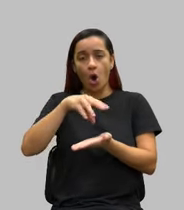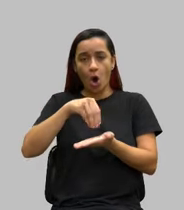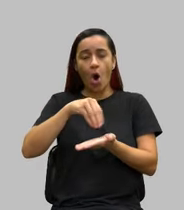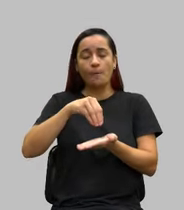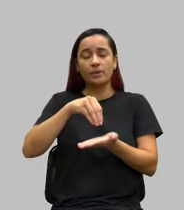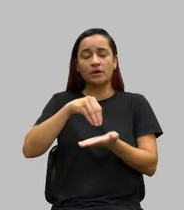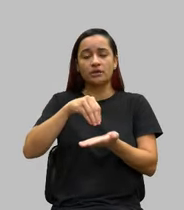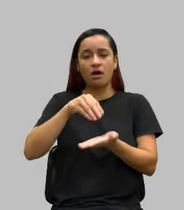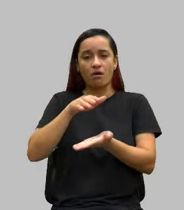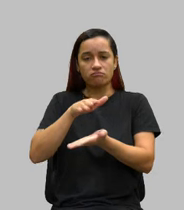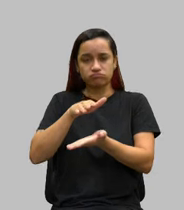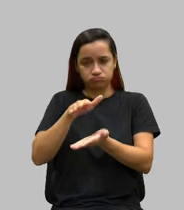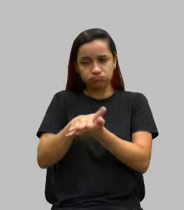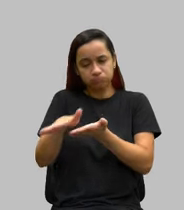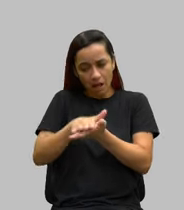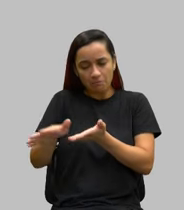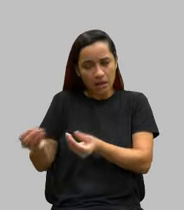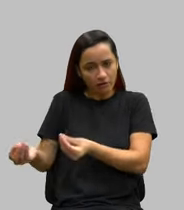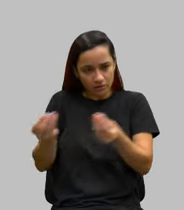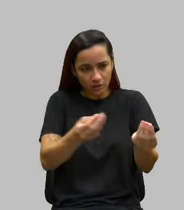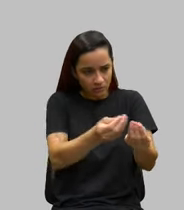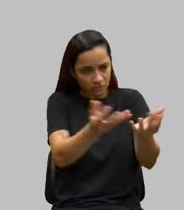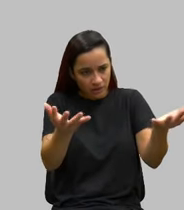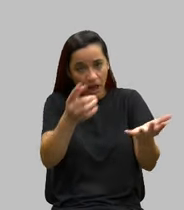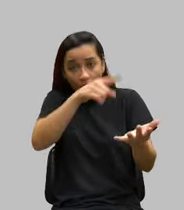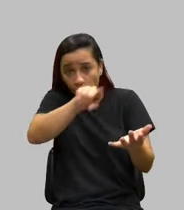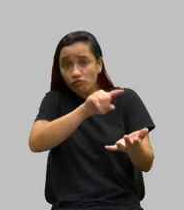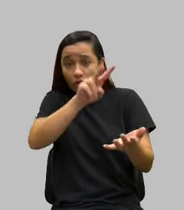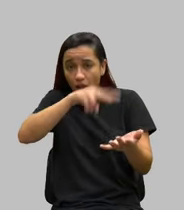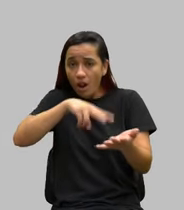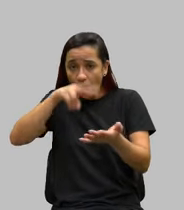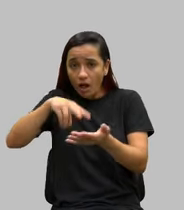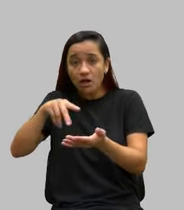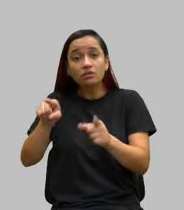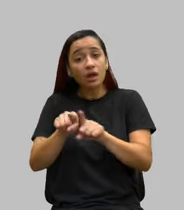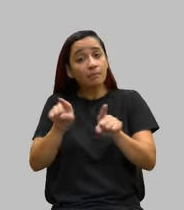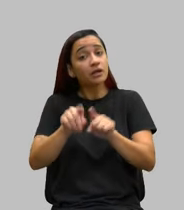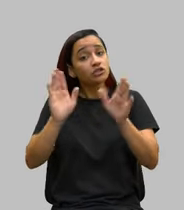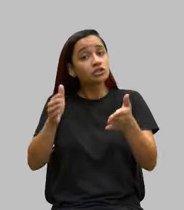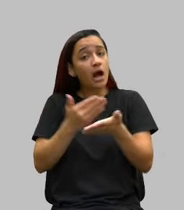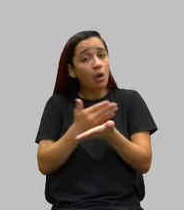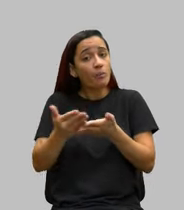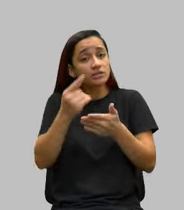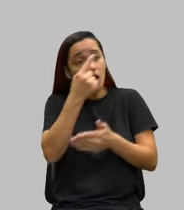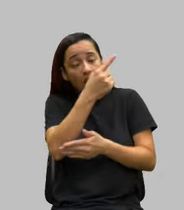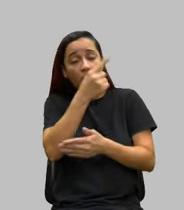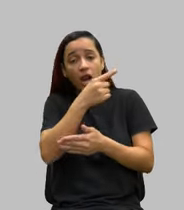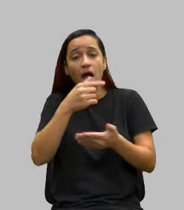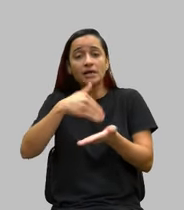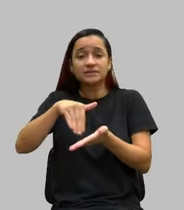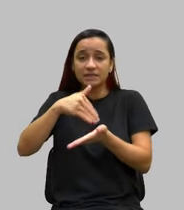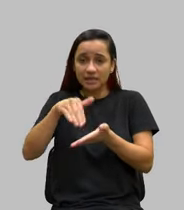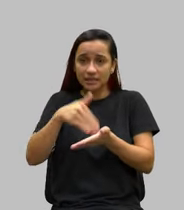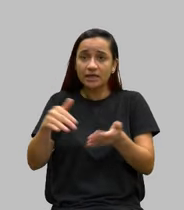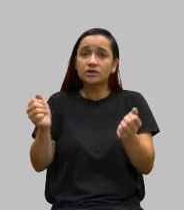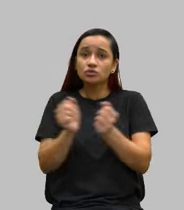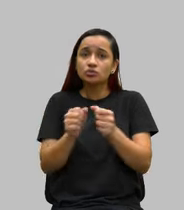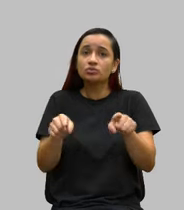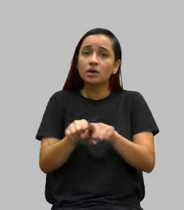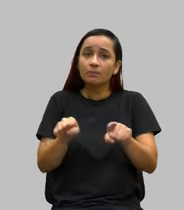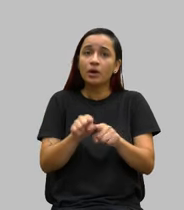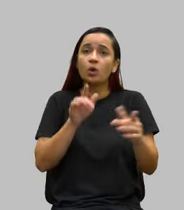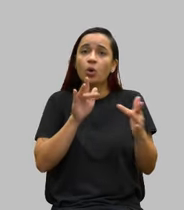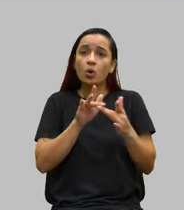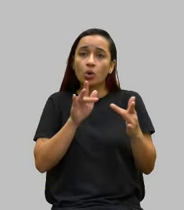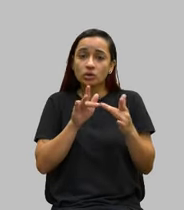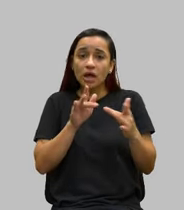em mãos ao secretário um ele já leva aqui para ele já dá o start na secretaria para que ele faça também contato com o gaeco que ele agilize